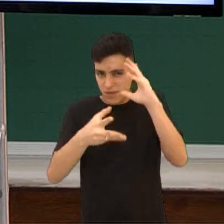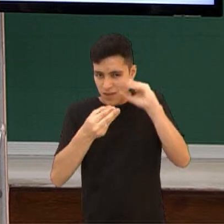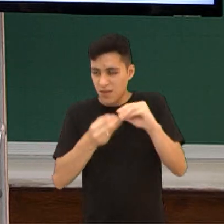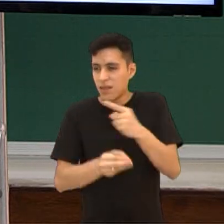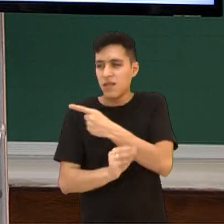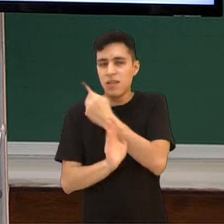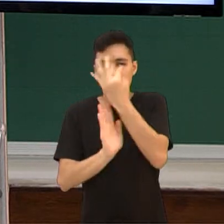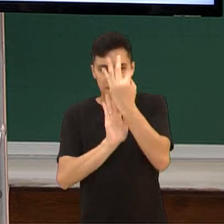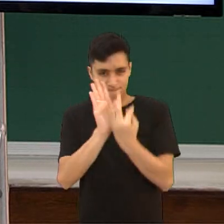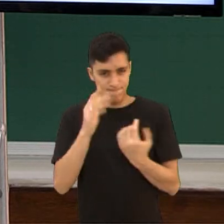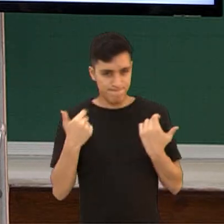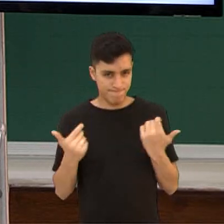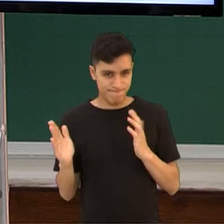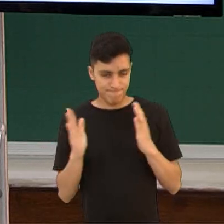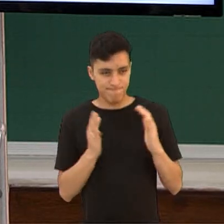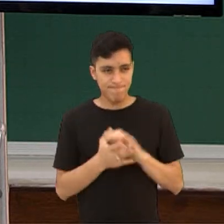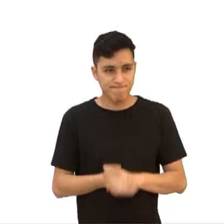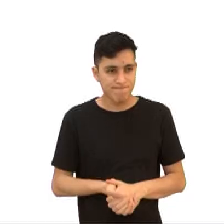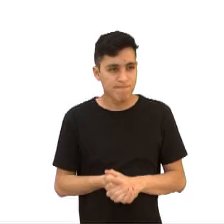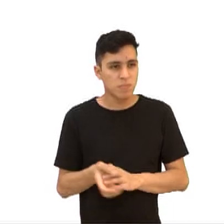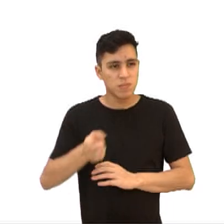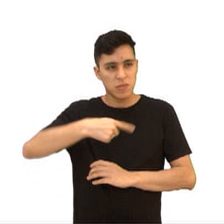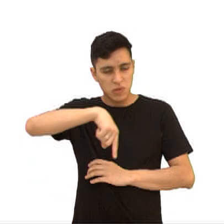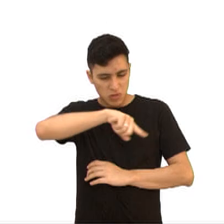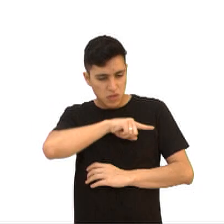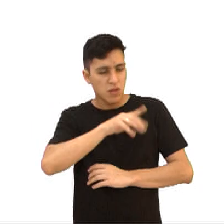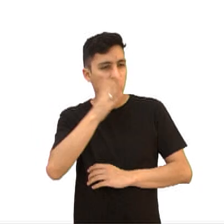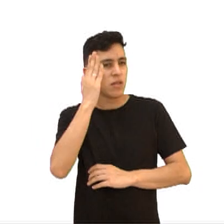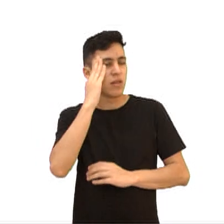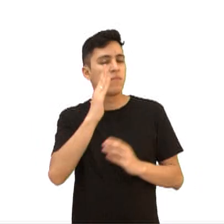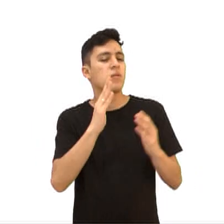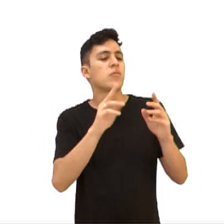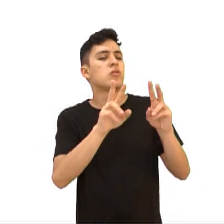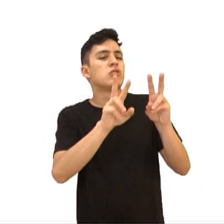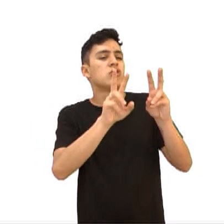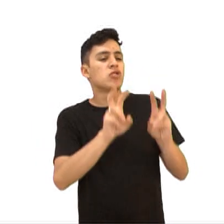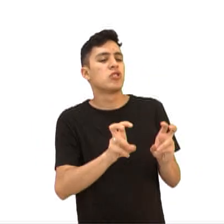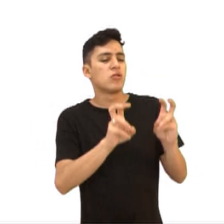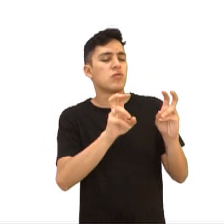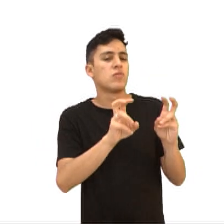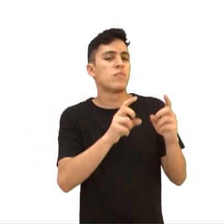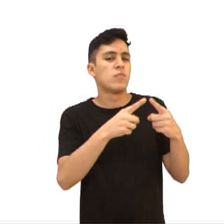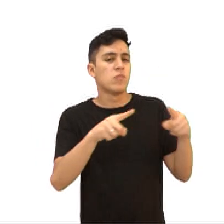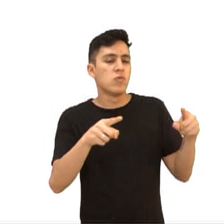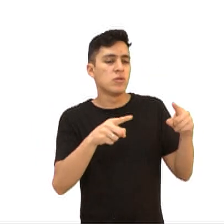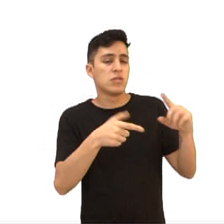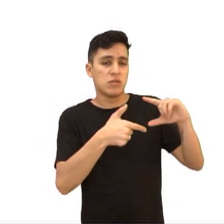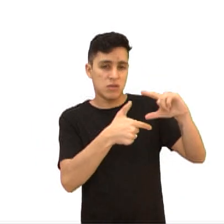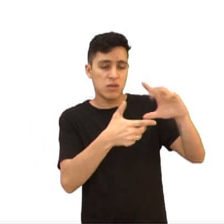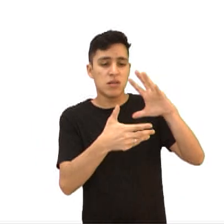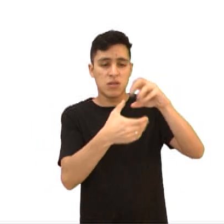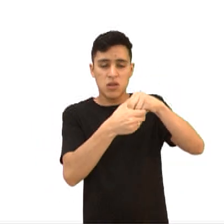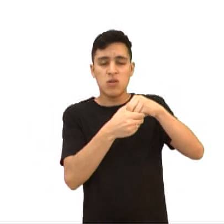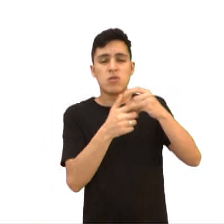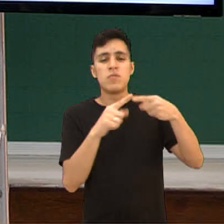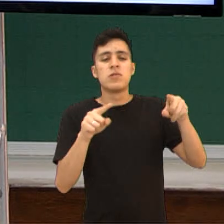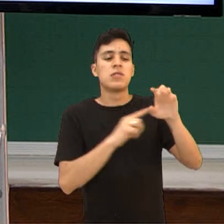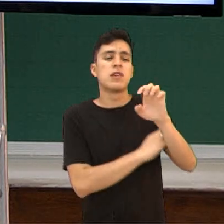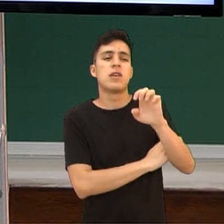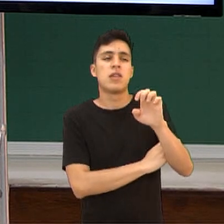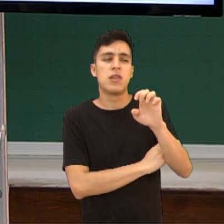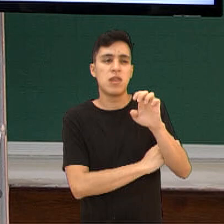De novo, vou lembrar aqui. Portanto, temos os indícios de gêneros musicais até mesmo nas músicas eruditas. O que são as músicas